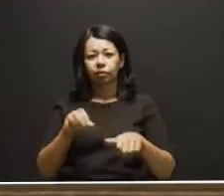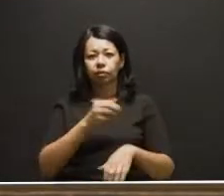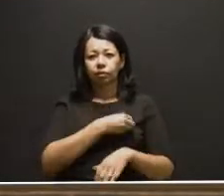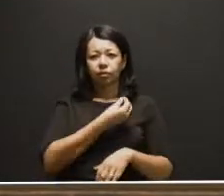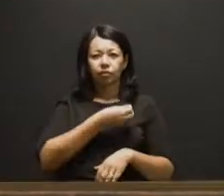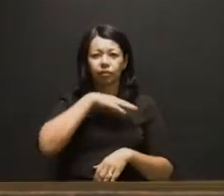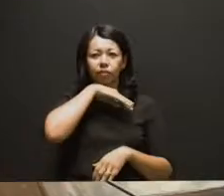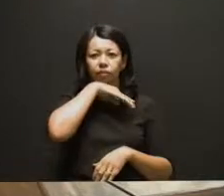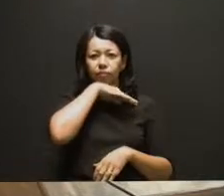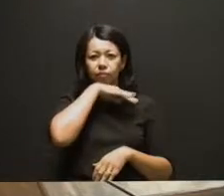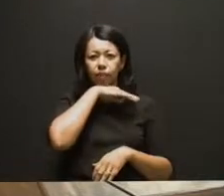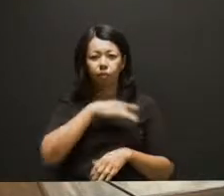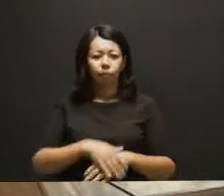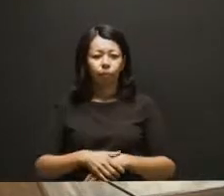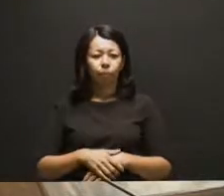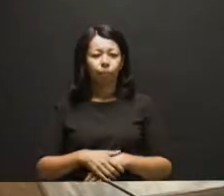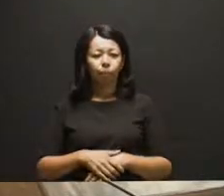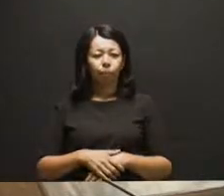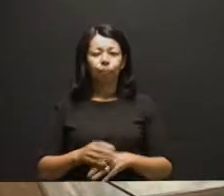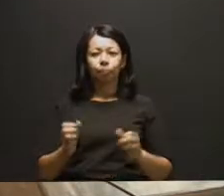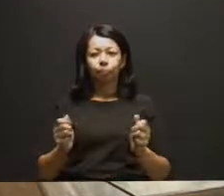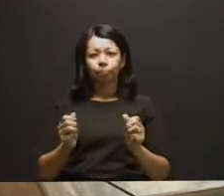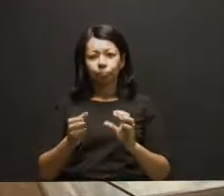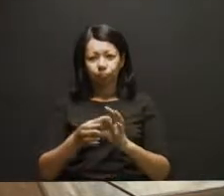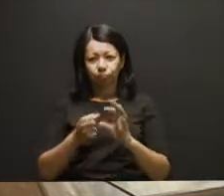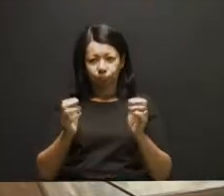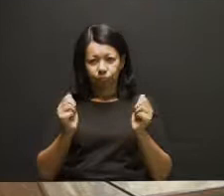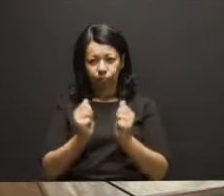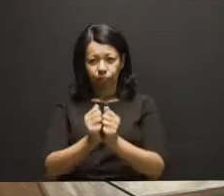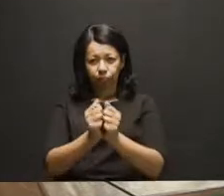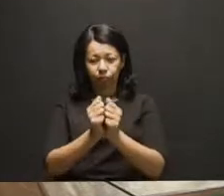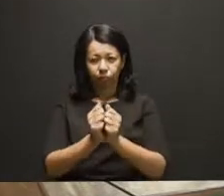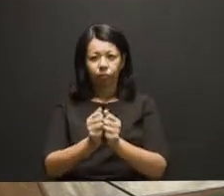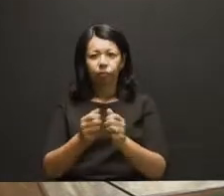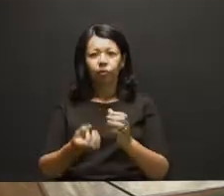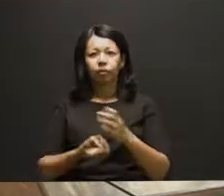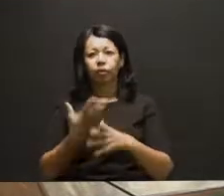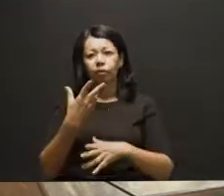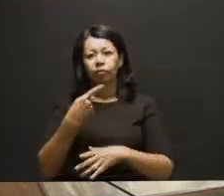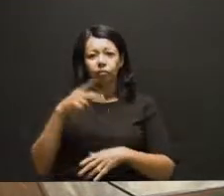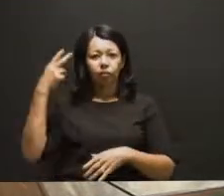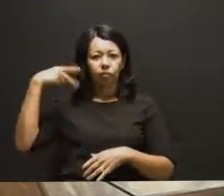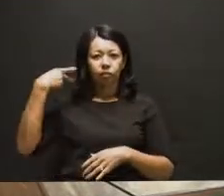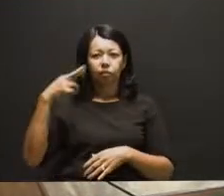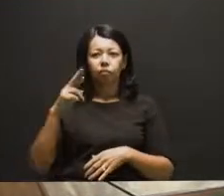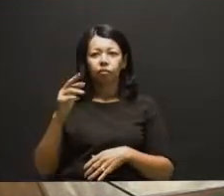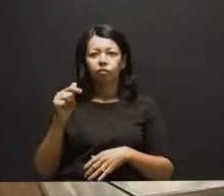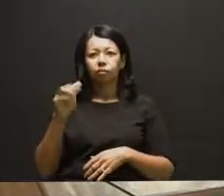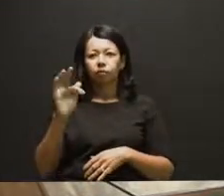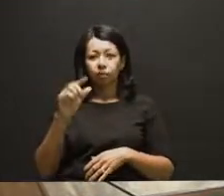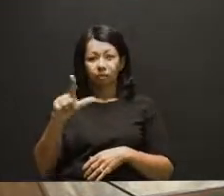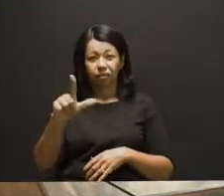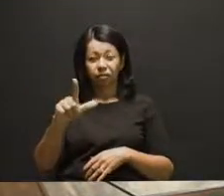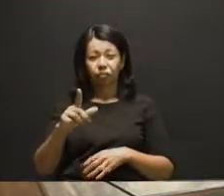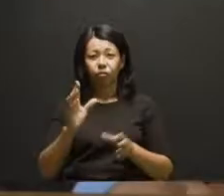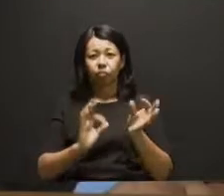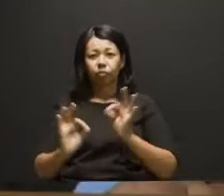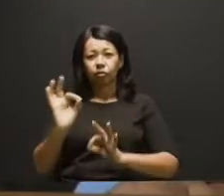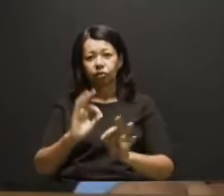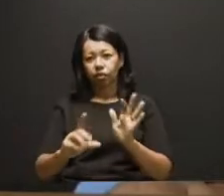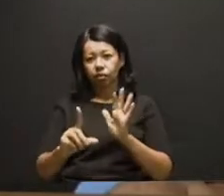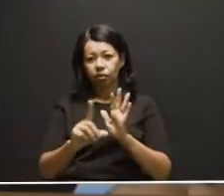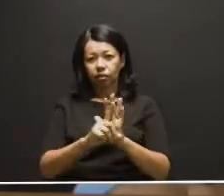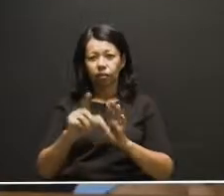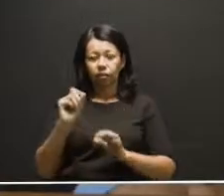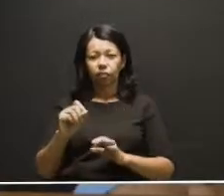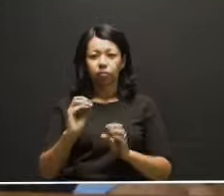animal aparecer em conjunto é de autoria do nobre edil rafael de souza vilar projeto de lei que